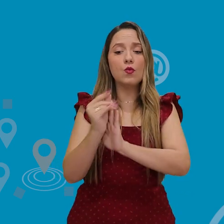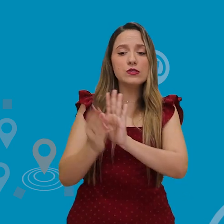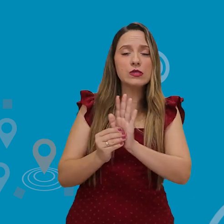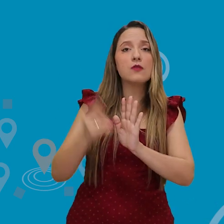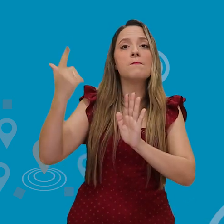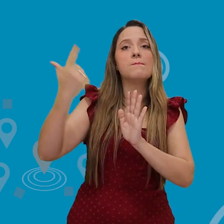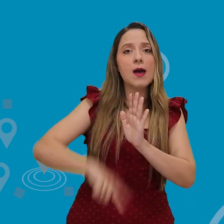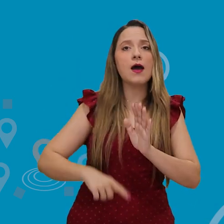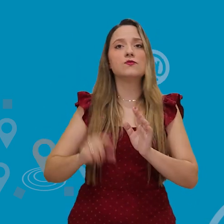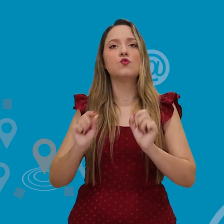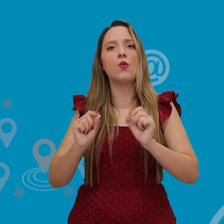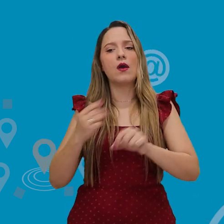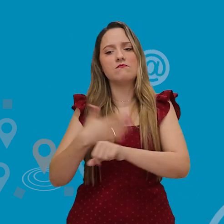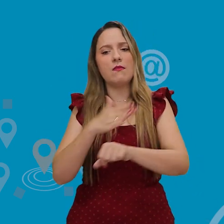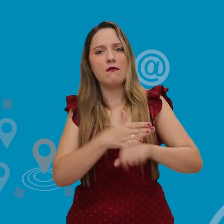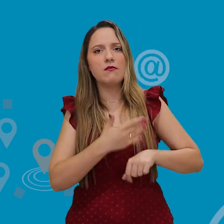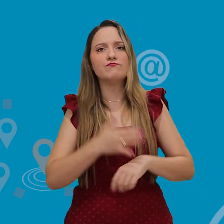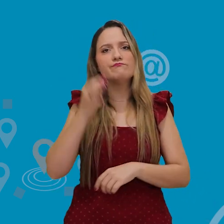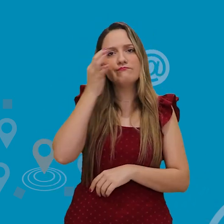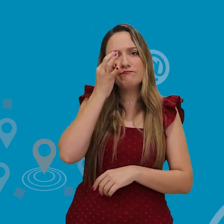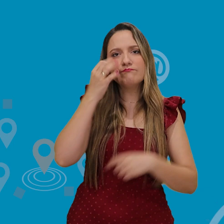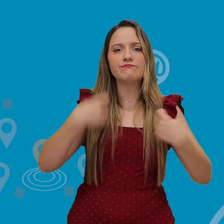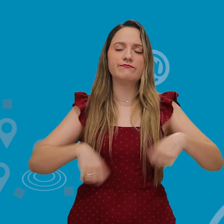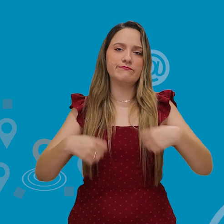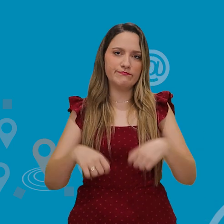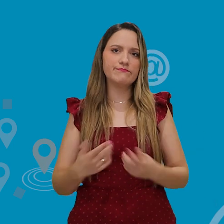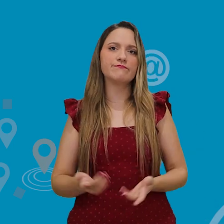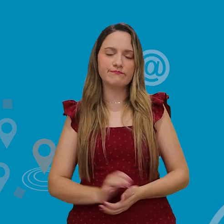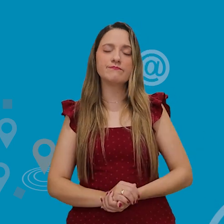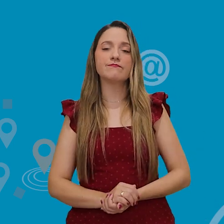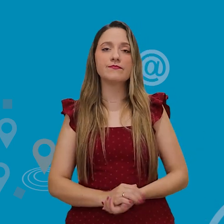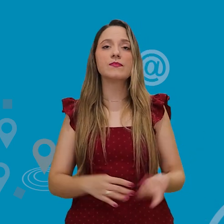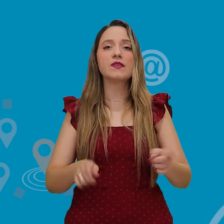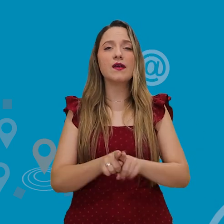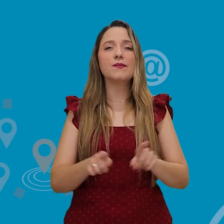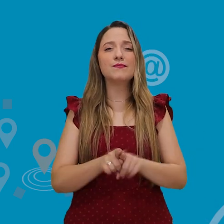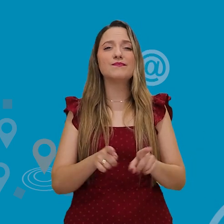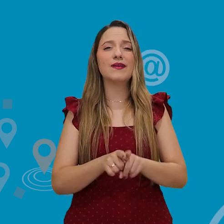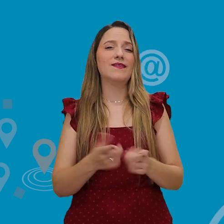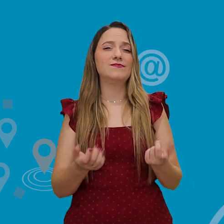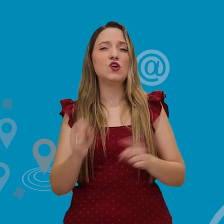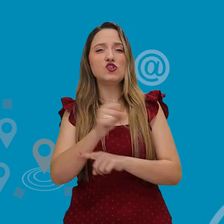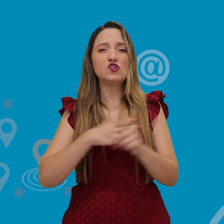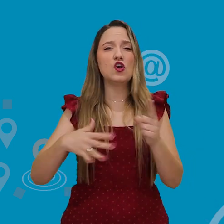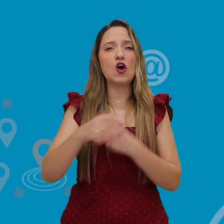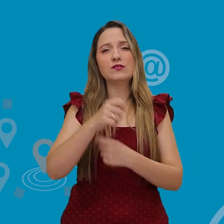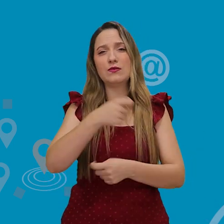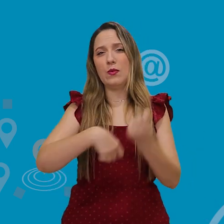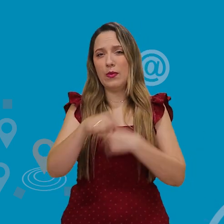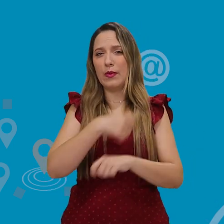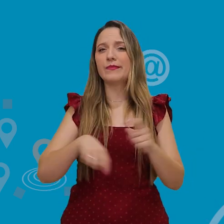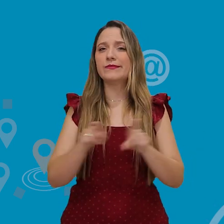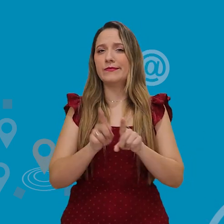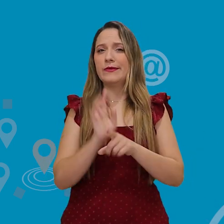para além somente das questões conceituais, né, mas das vivências práticas, às vezes de